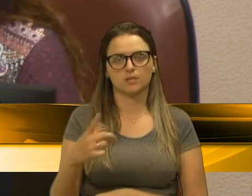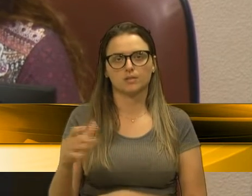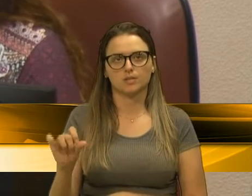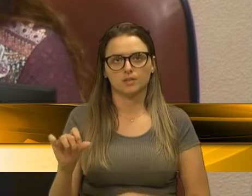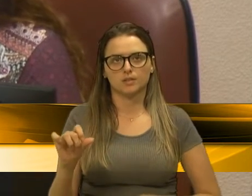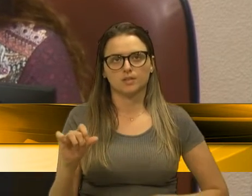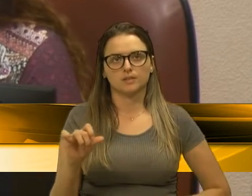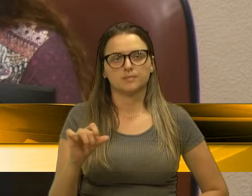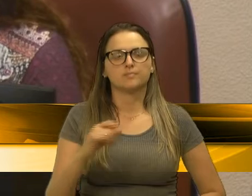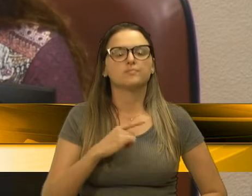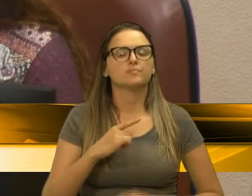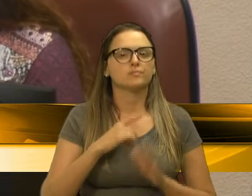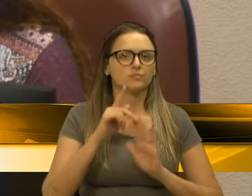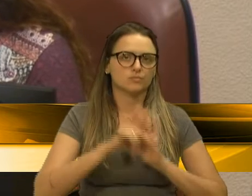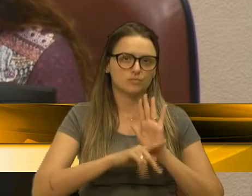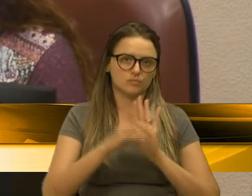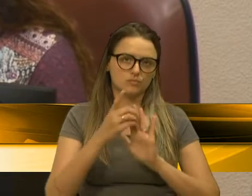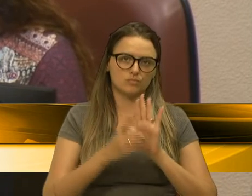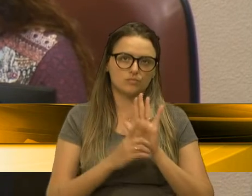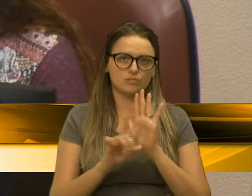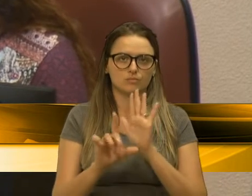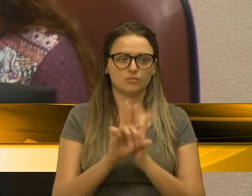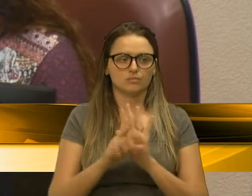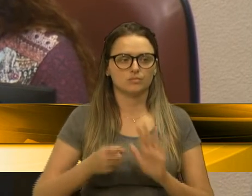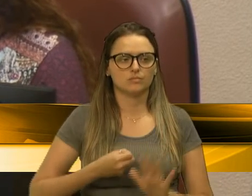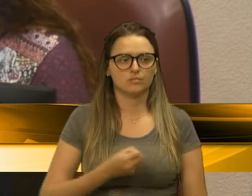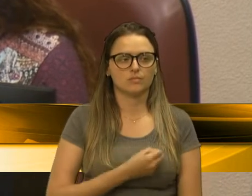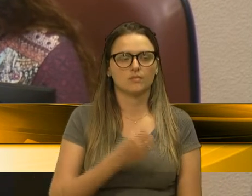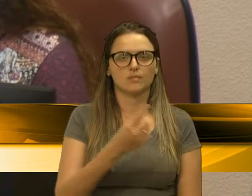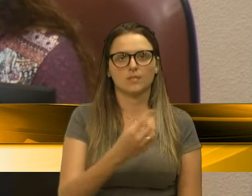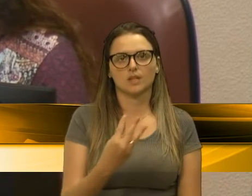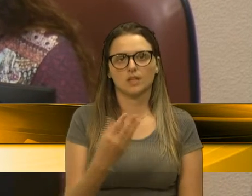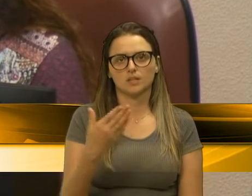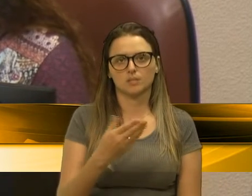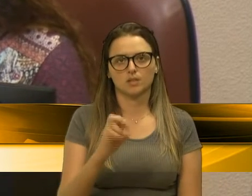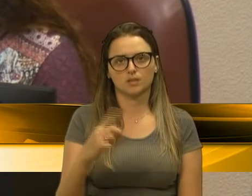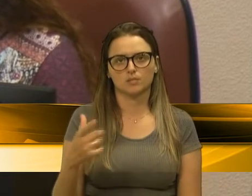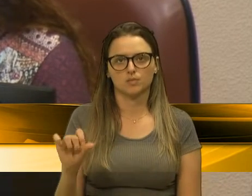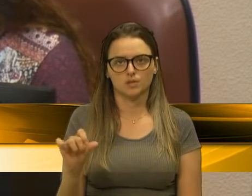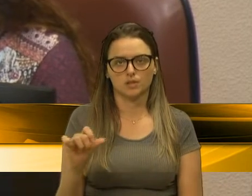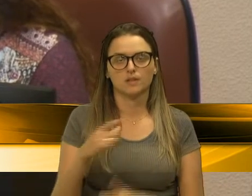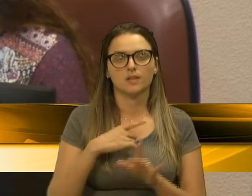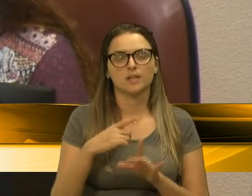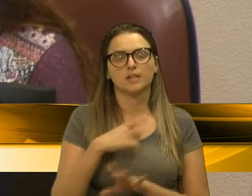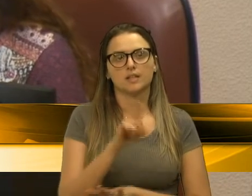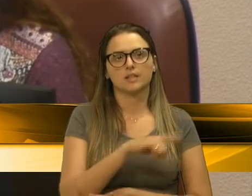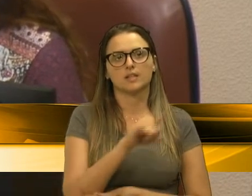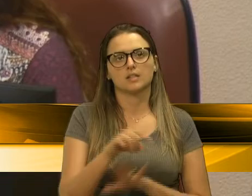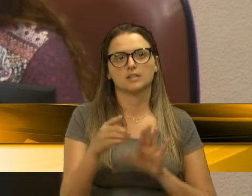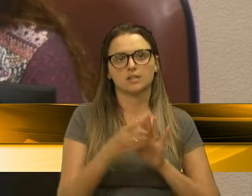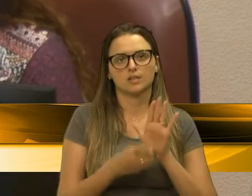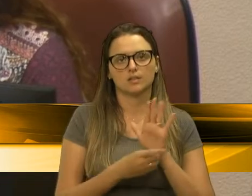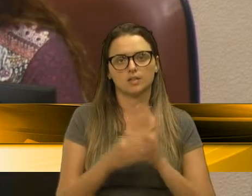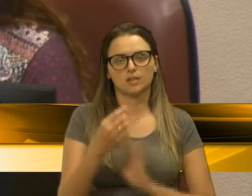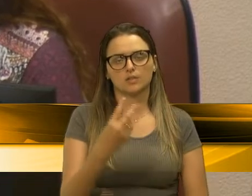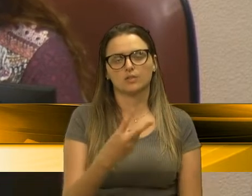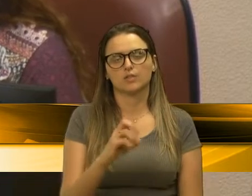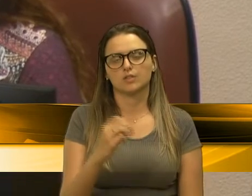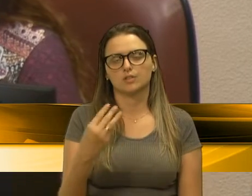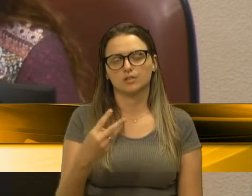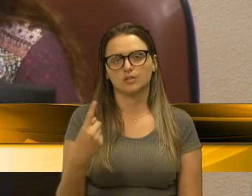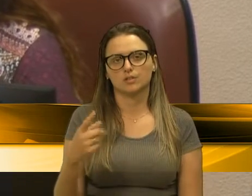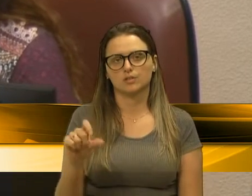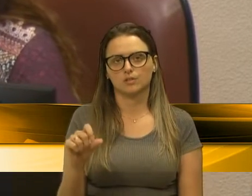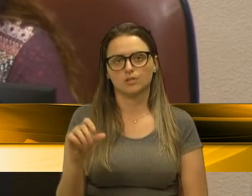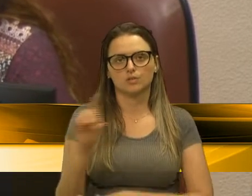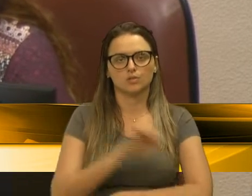160/2019, contendo o projeto de decreto legislativo número 13/2019, que susta o decreto número 20.381, de